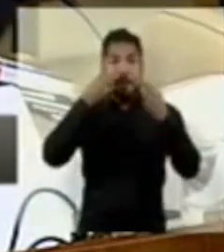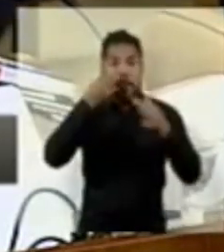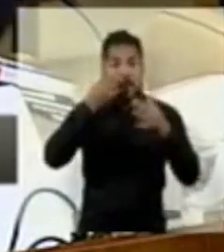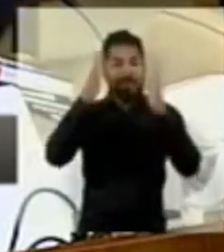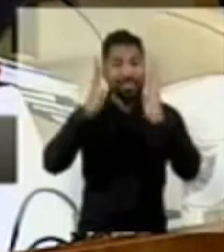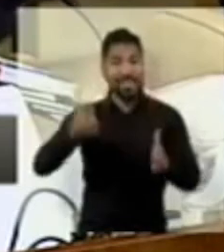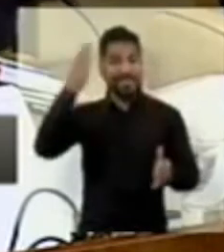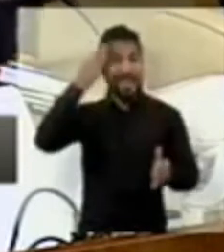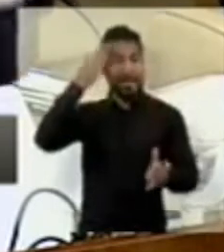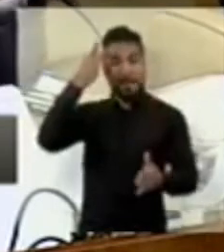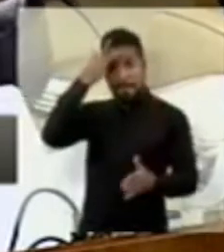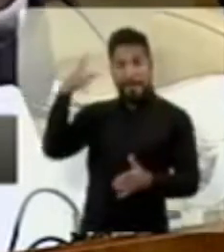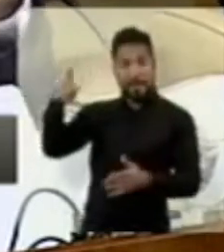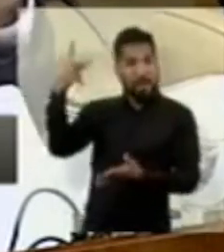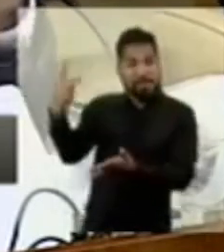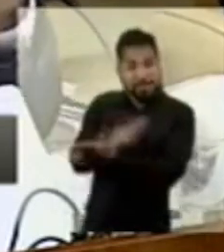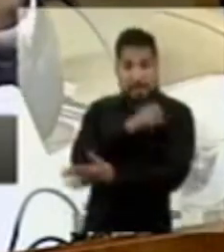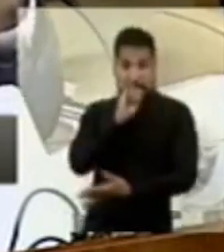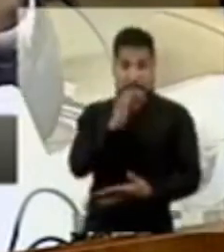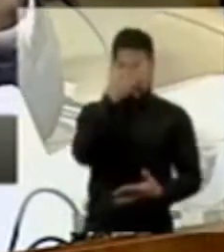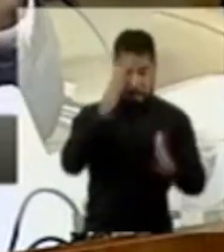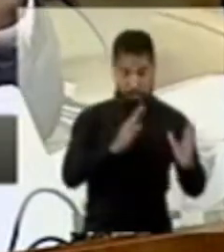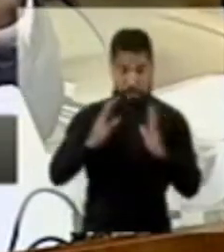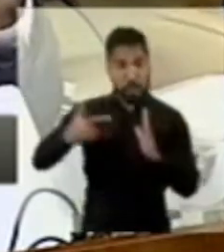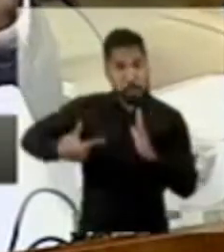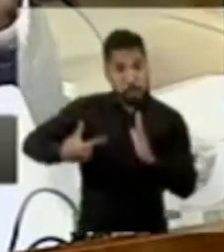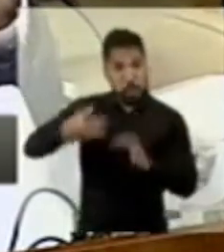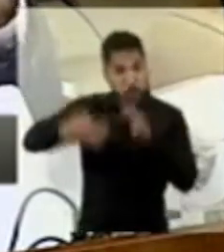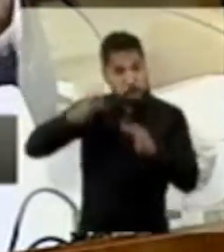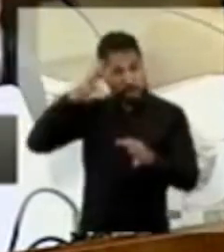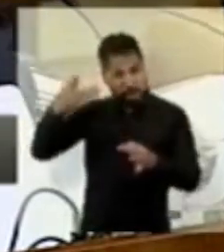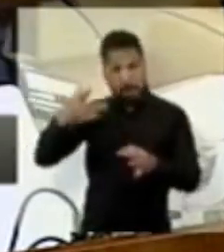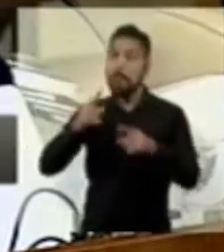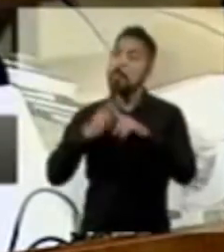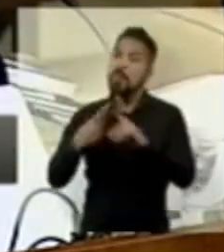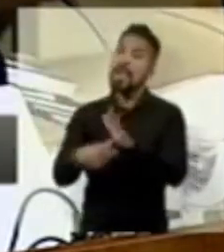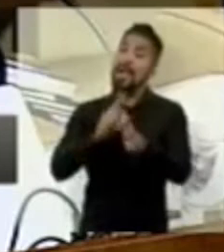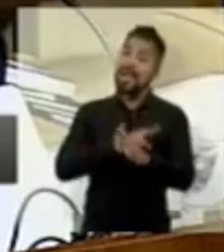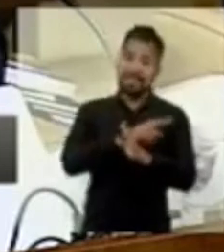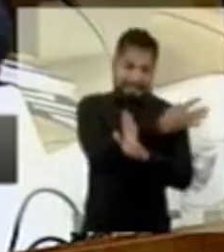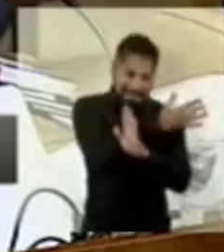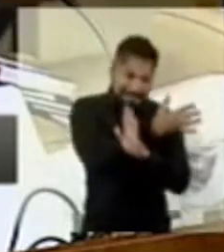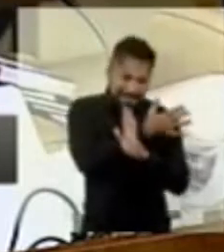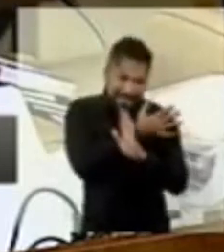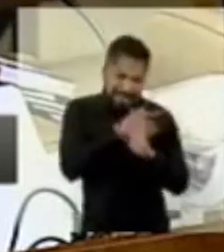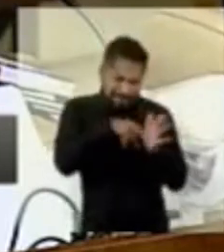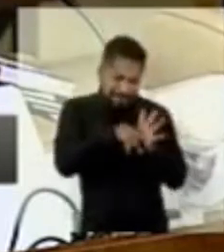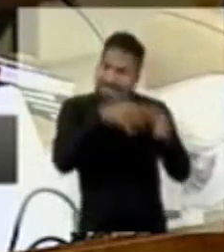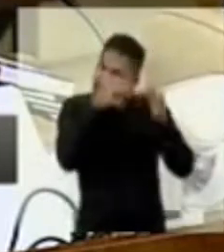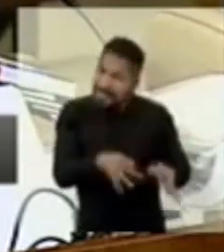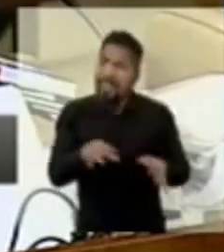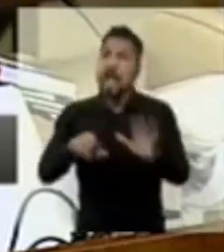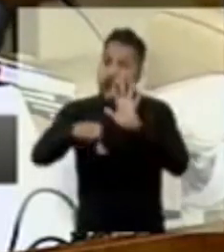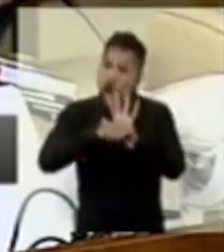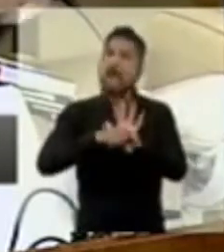a materialidade portanto se alguém foi condenado em segundo grau é porque o estado estabeleceu uma certeza jurídica de que o fato ocorreu